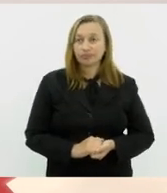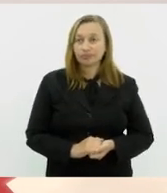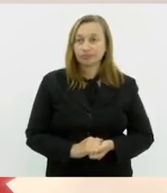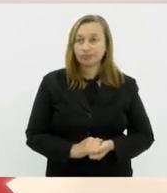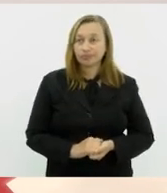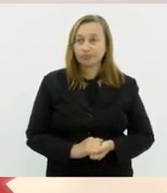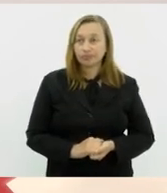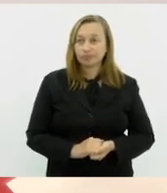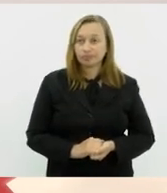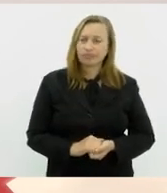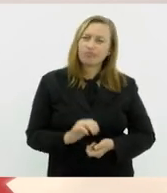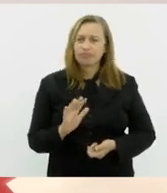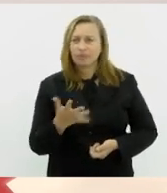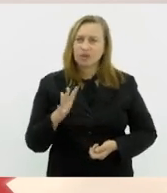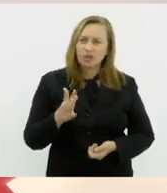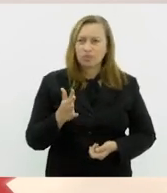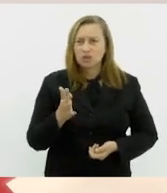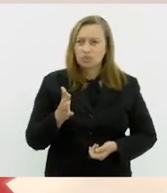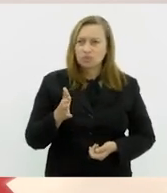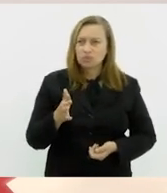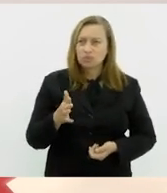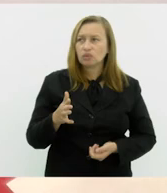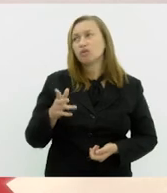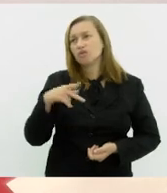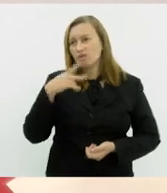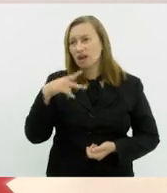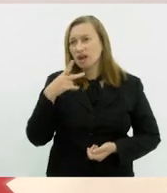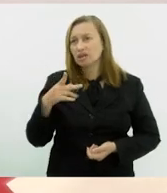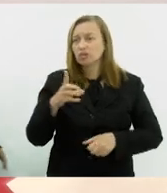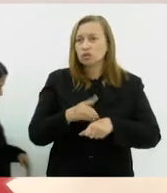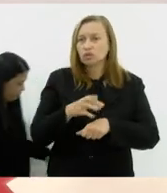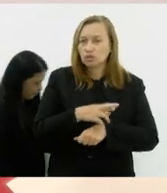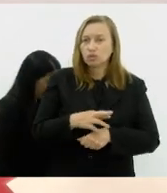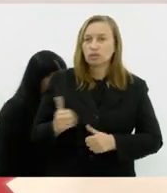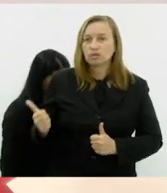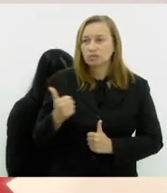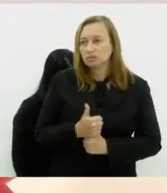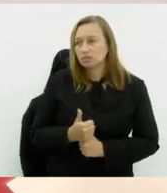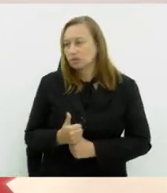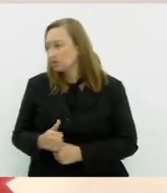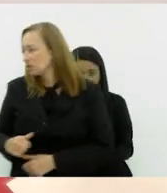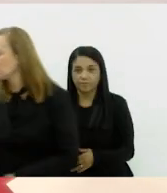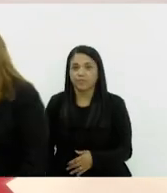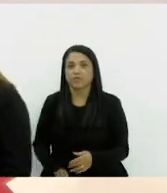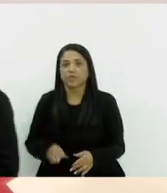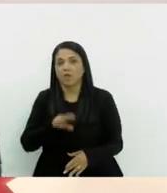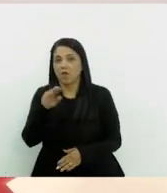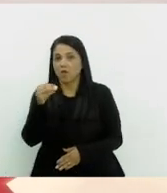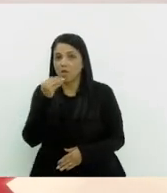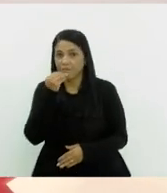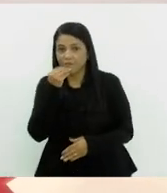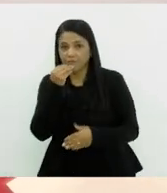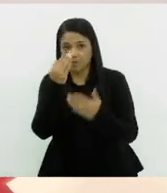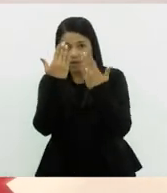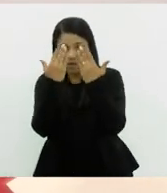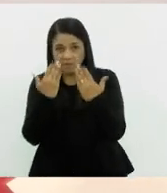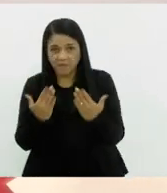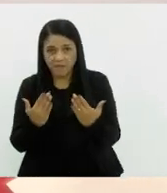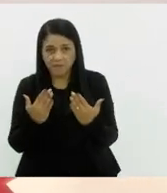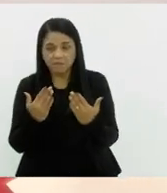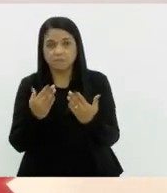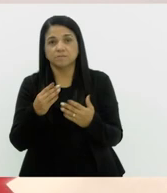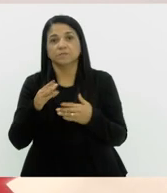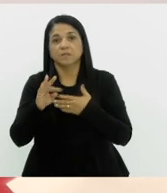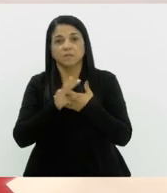principais, mais ou menos naquela, isso que foi colocado pelo doutor, né? E também, obviamente, com análise técnica do